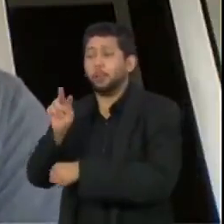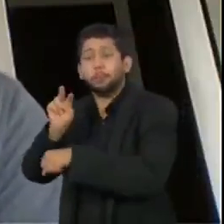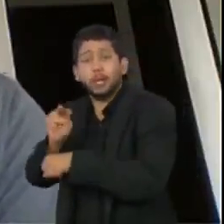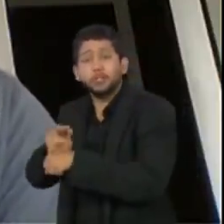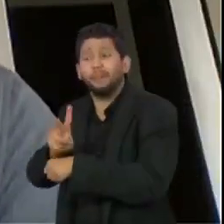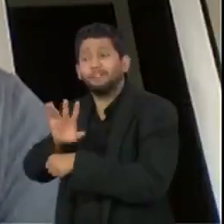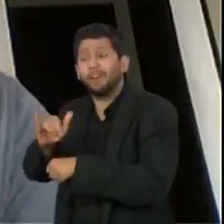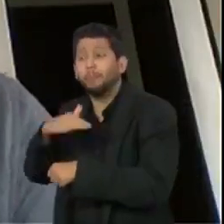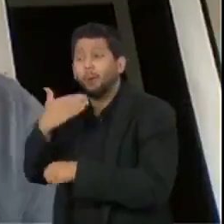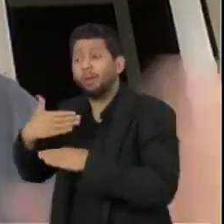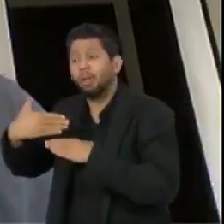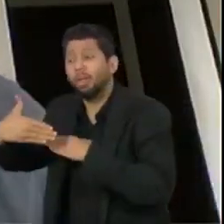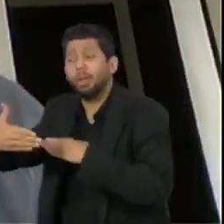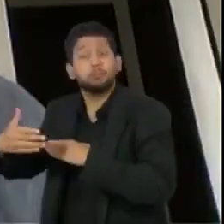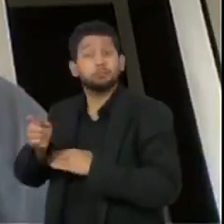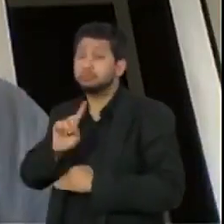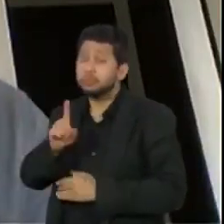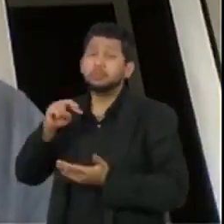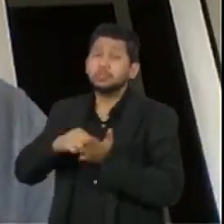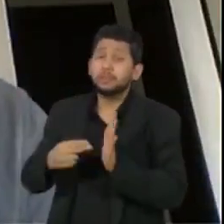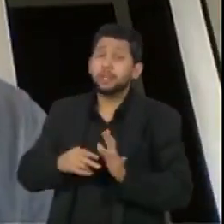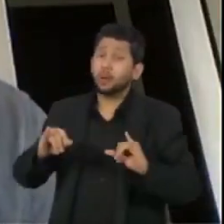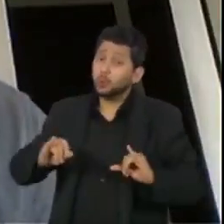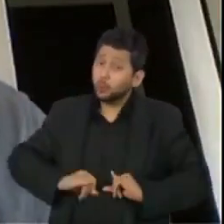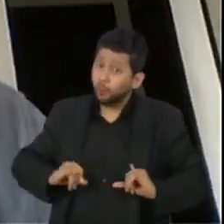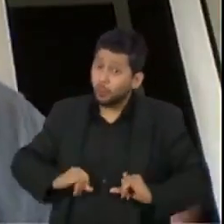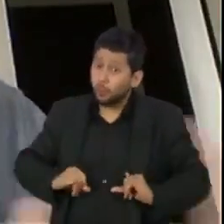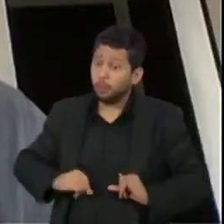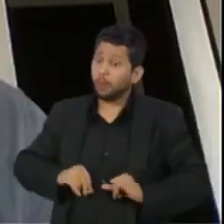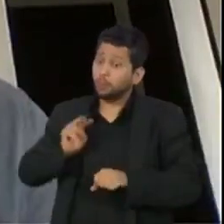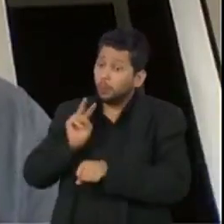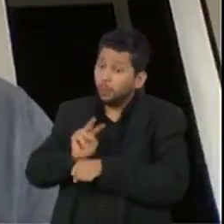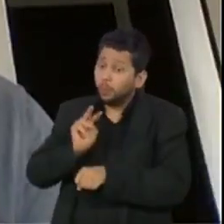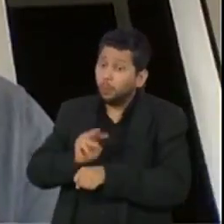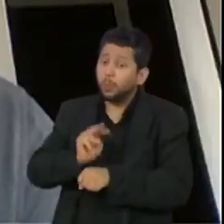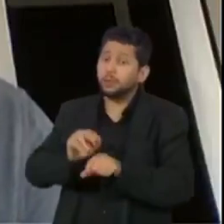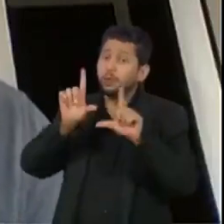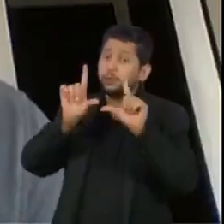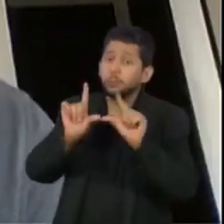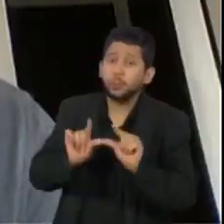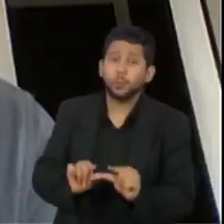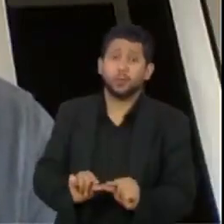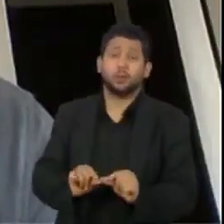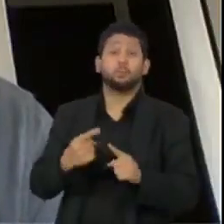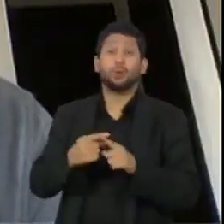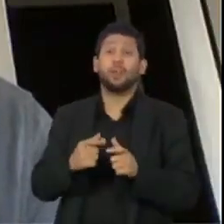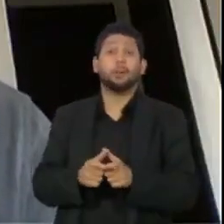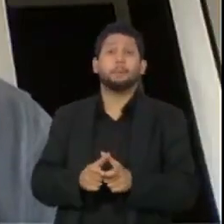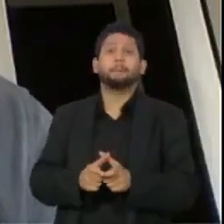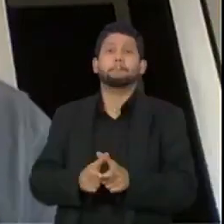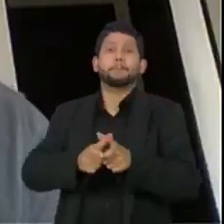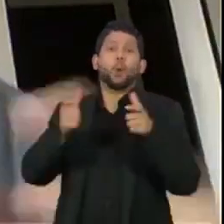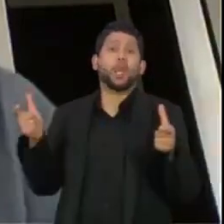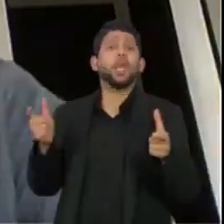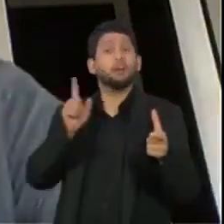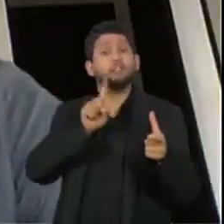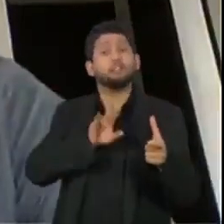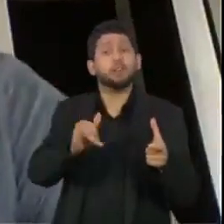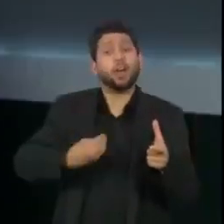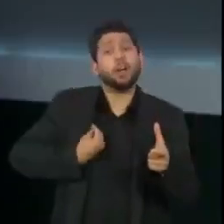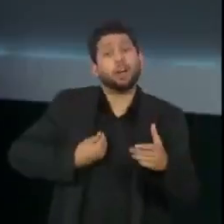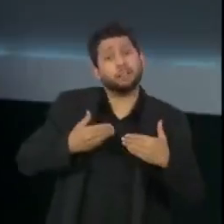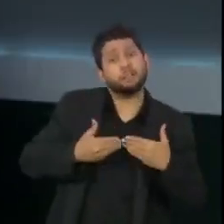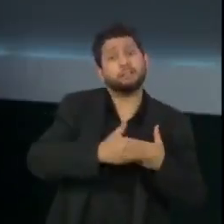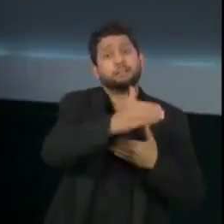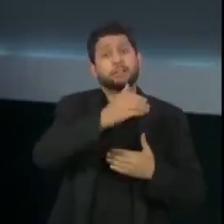ao fim de vida. Mas na verdade deveria ter sido chamado muito antes, porque a minoria dos pacientes nossos está em fim de vida, a maioria não